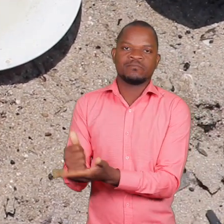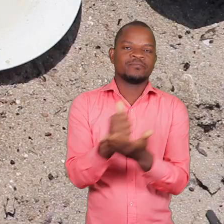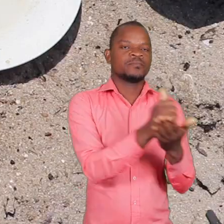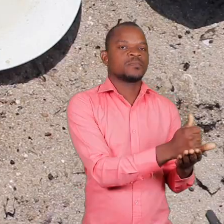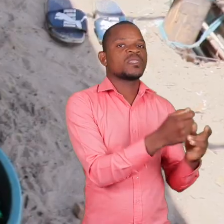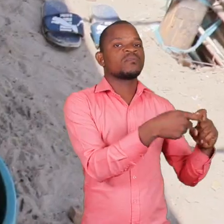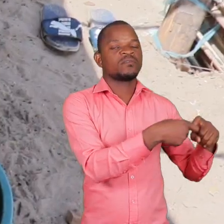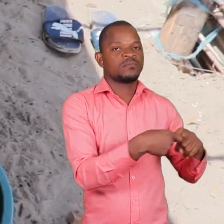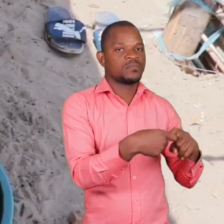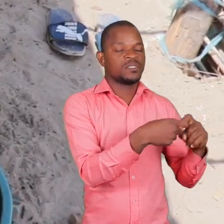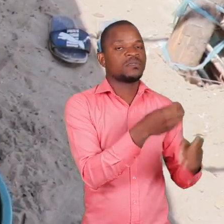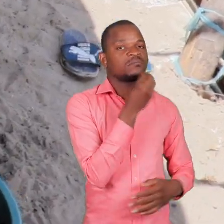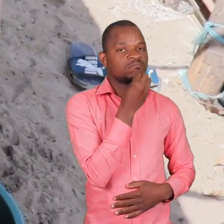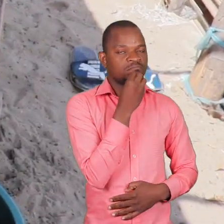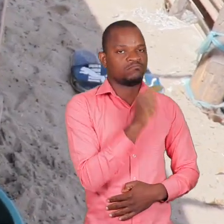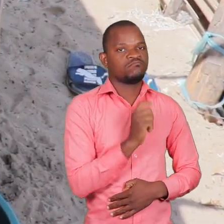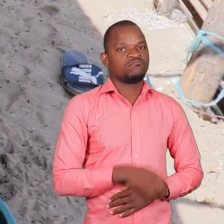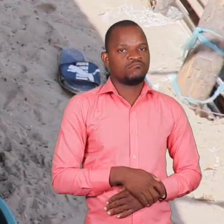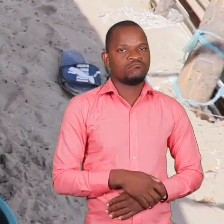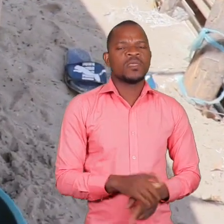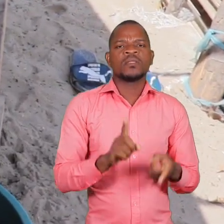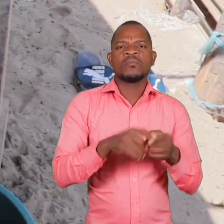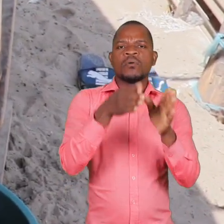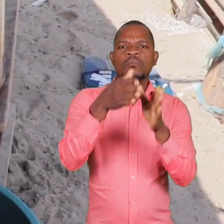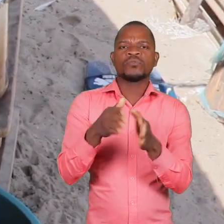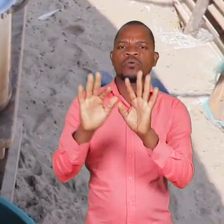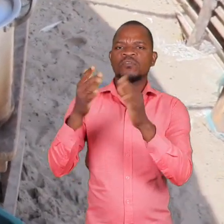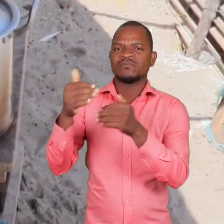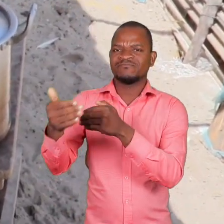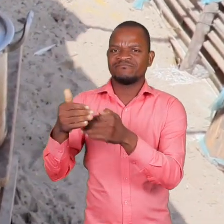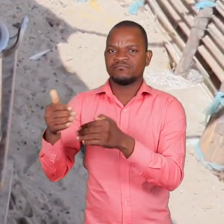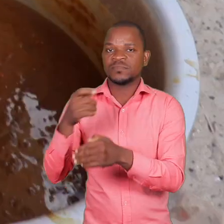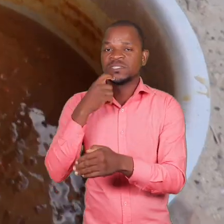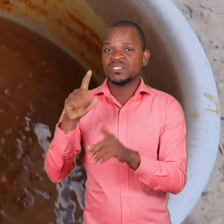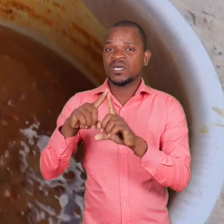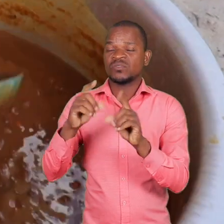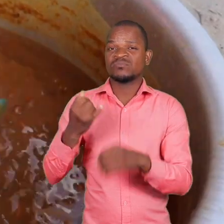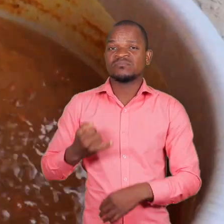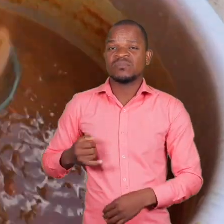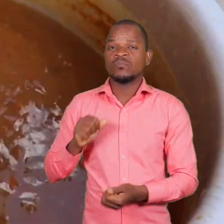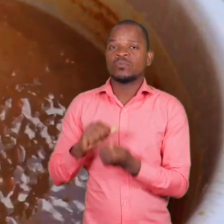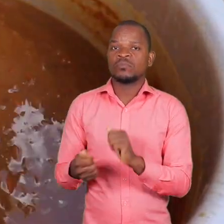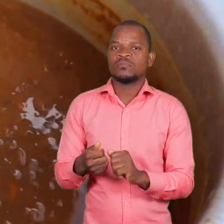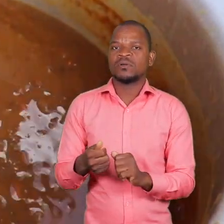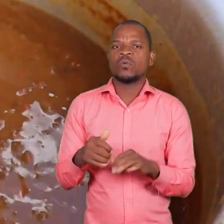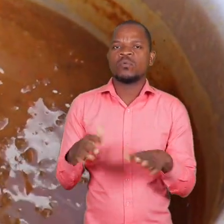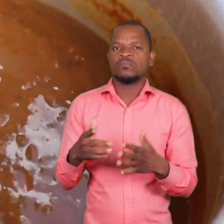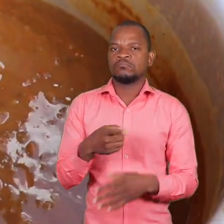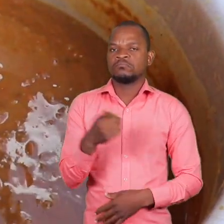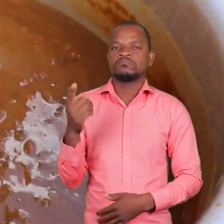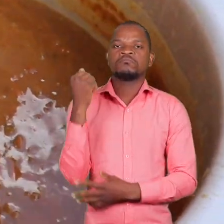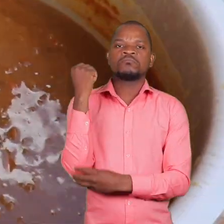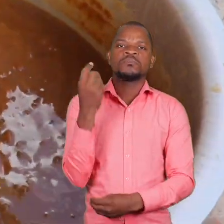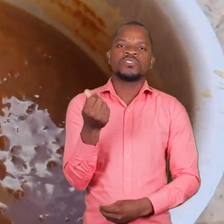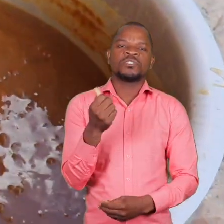suas famílias. Já os residentes garantem que o fecalismo a céu aberto deve-se às dificuldades financeiras que